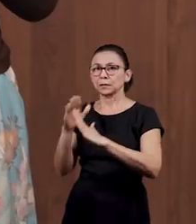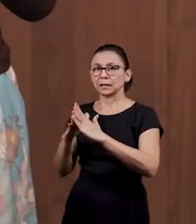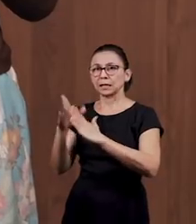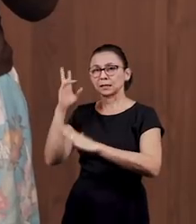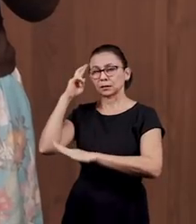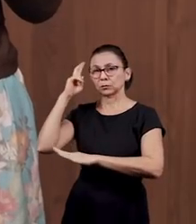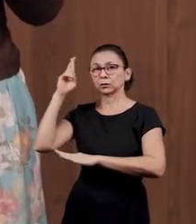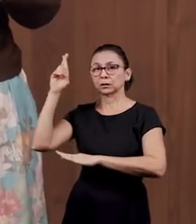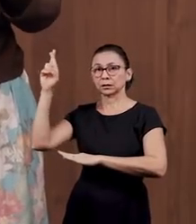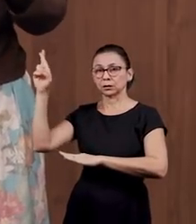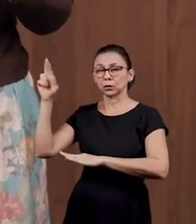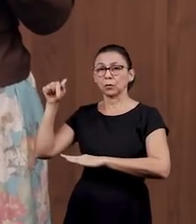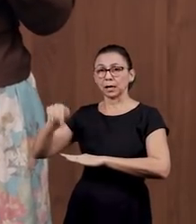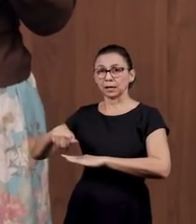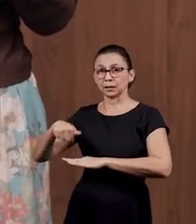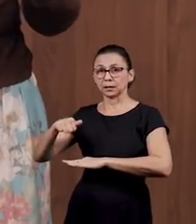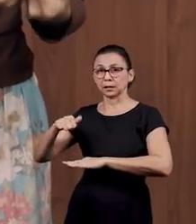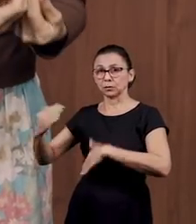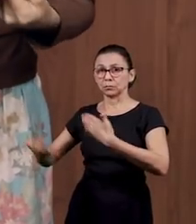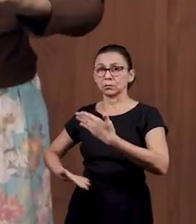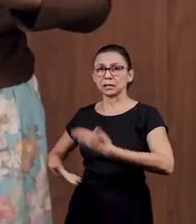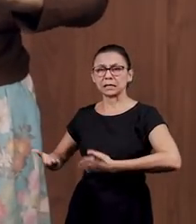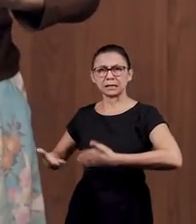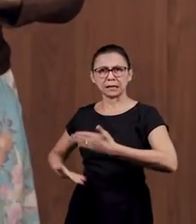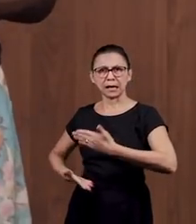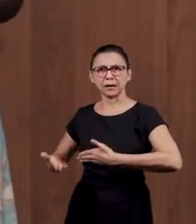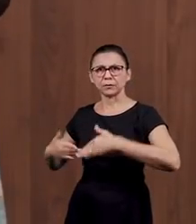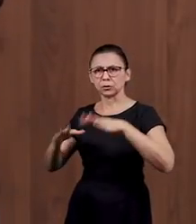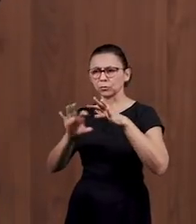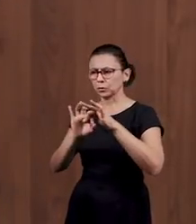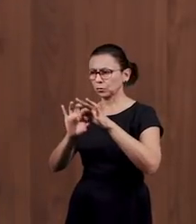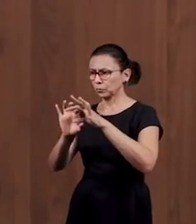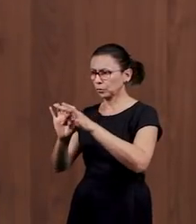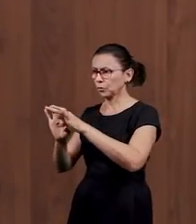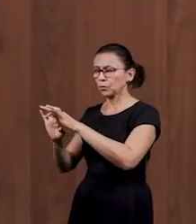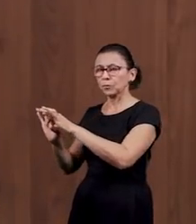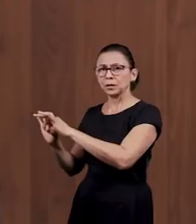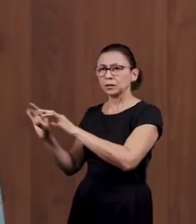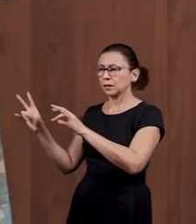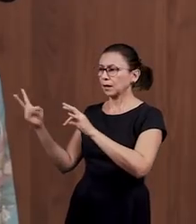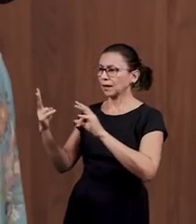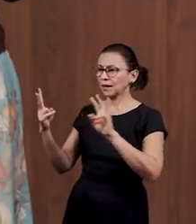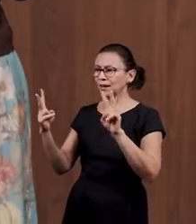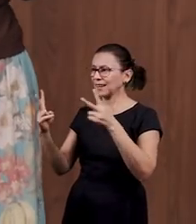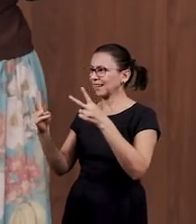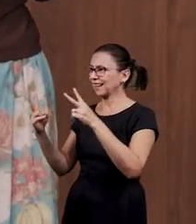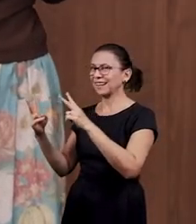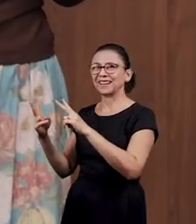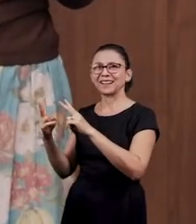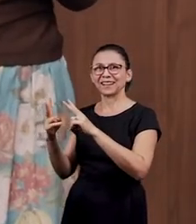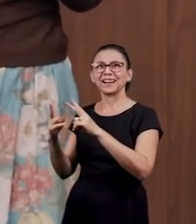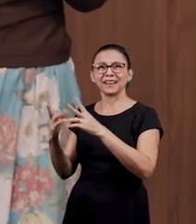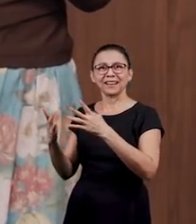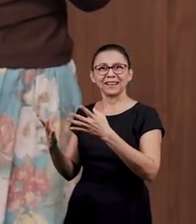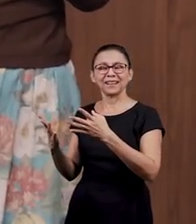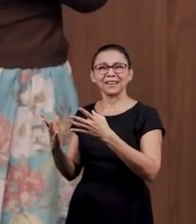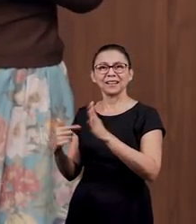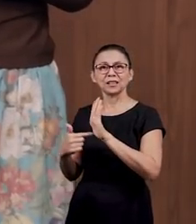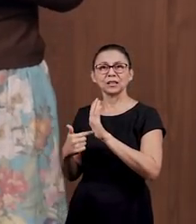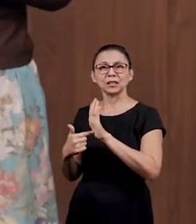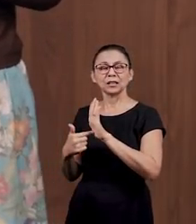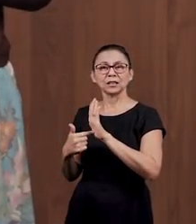podiam olhar umas para as outras e ter comunhão umas com as outras. E vimos que isso apontava para